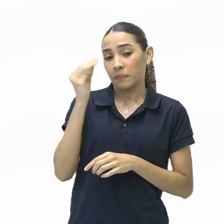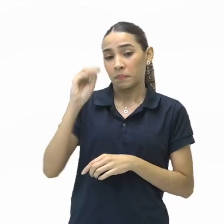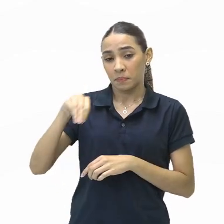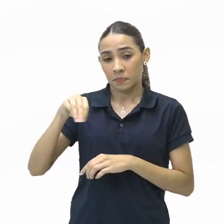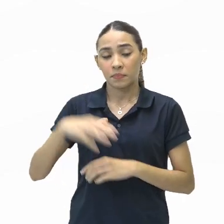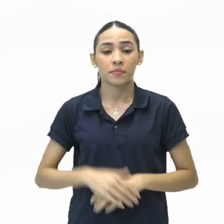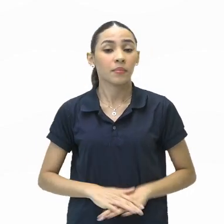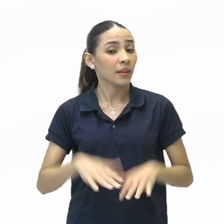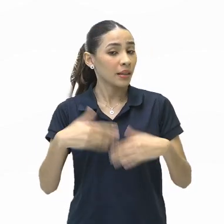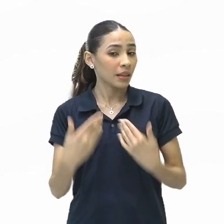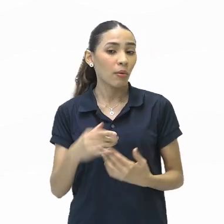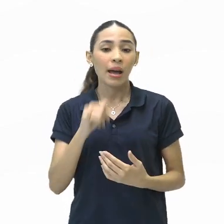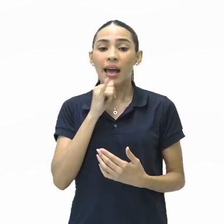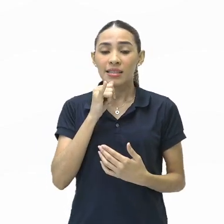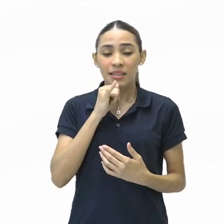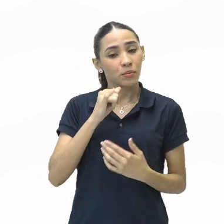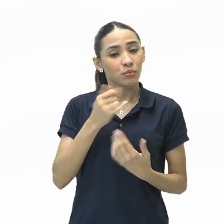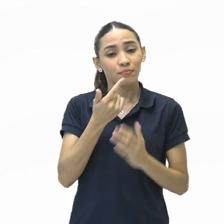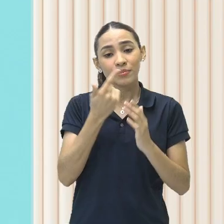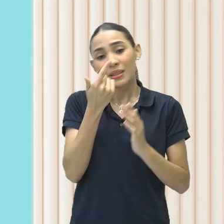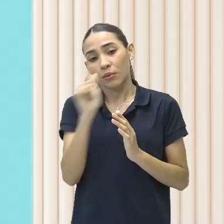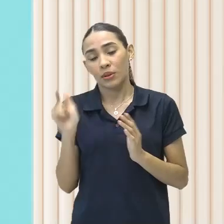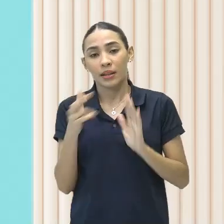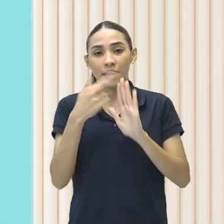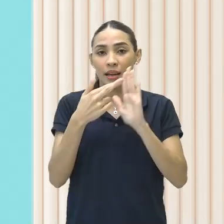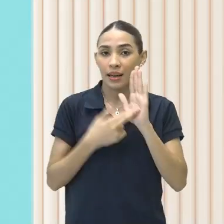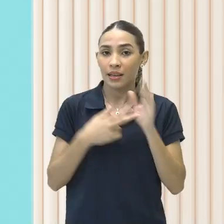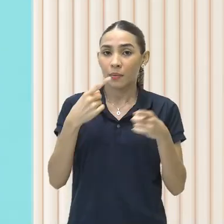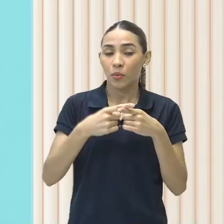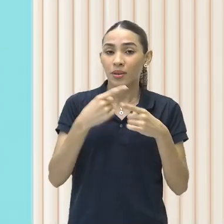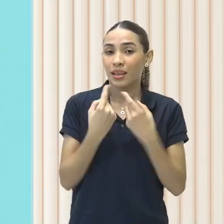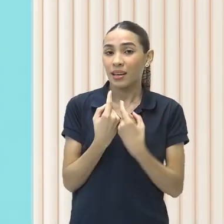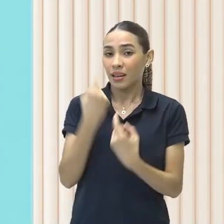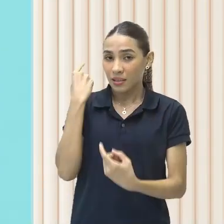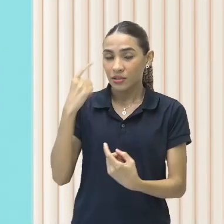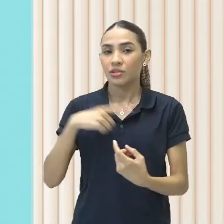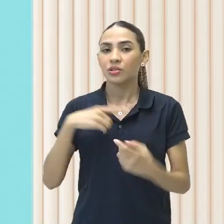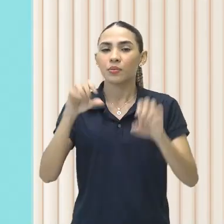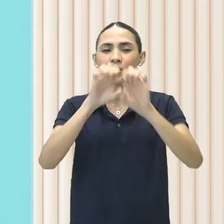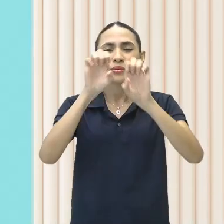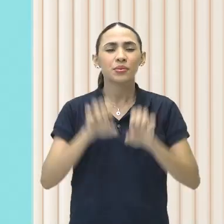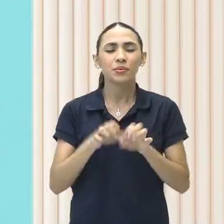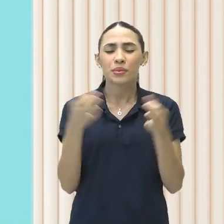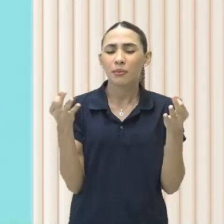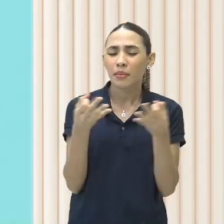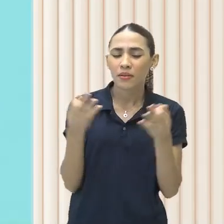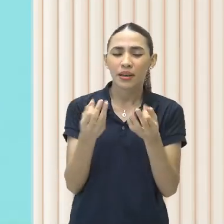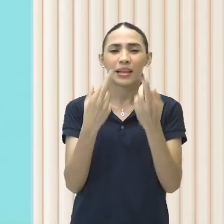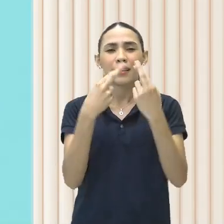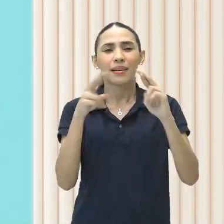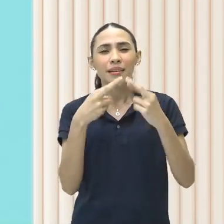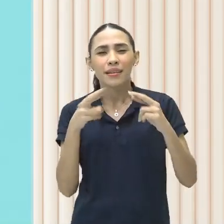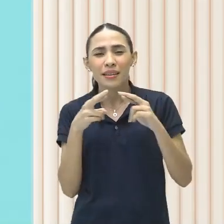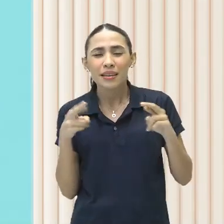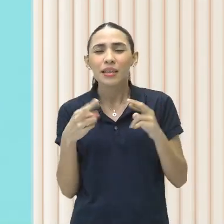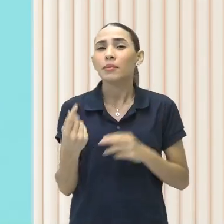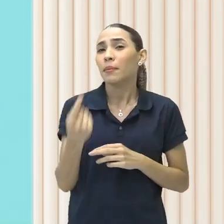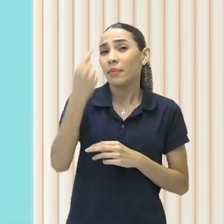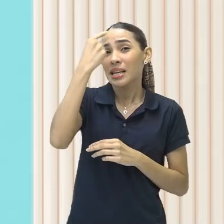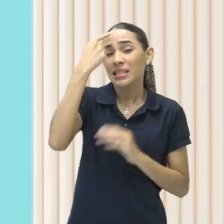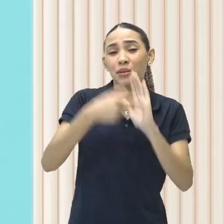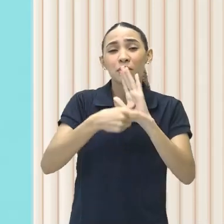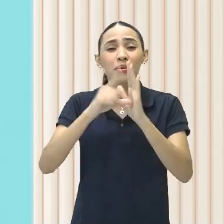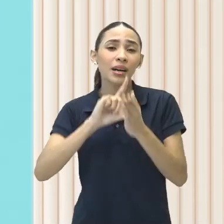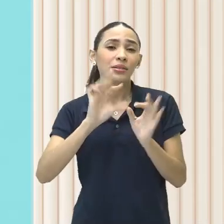Então, veja que ele faz aquela quebra mesmo, porque até então tinha toda uma estrutura, tinha que ter rima, tudo muito bem